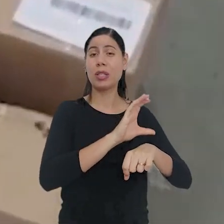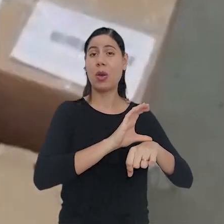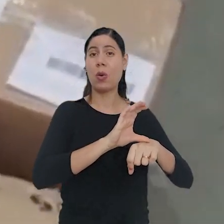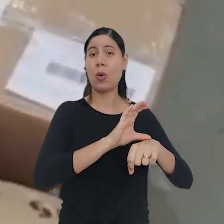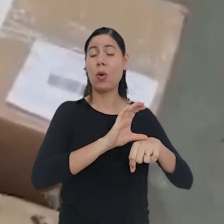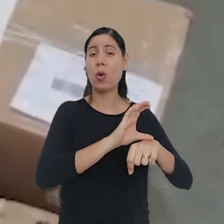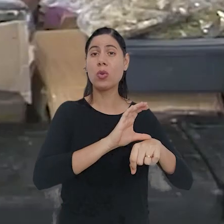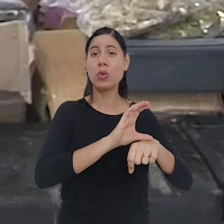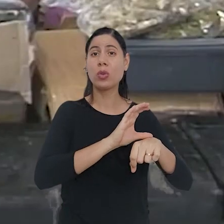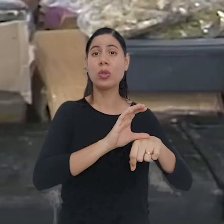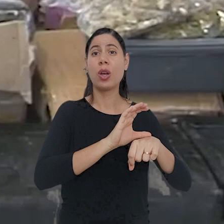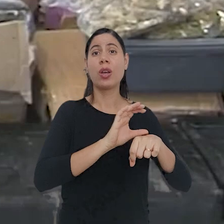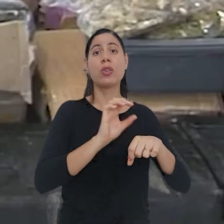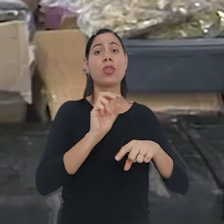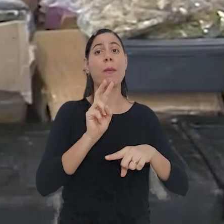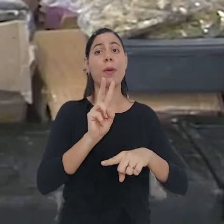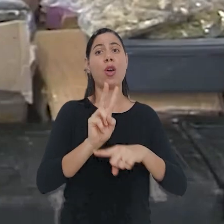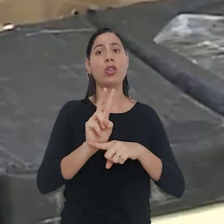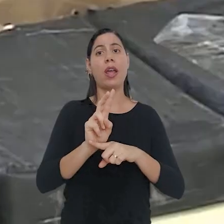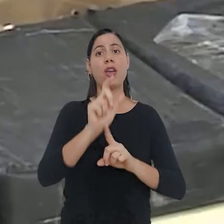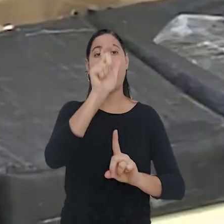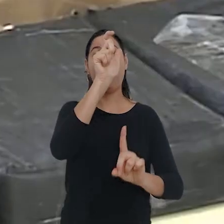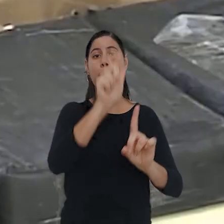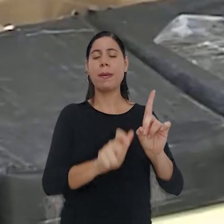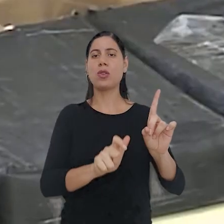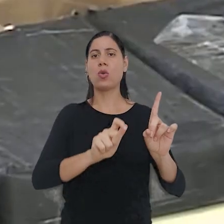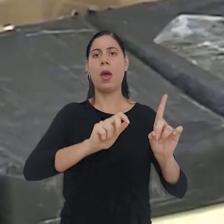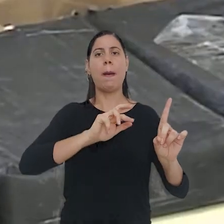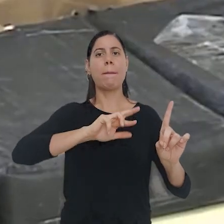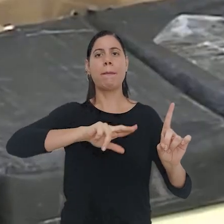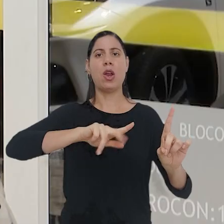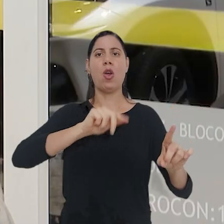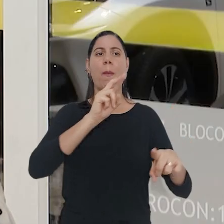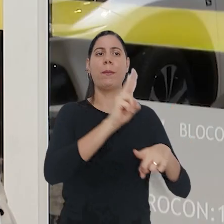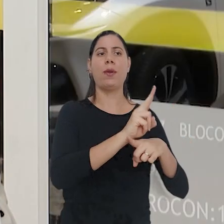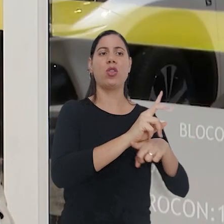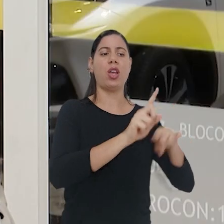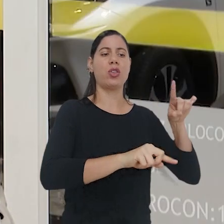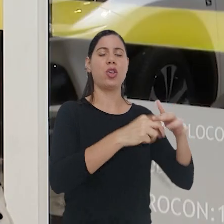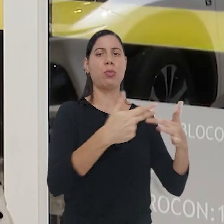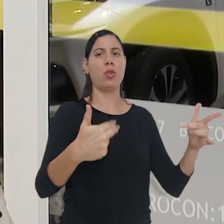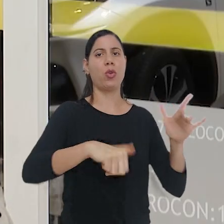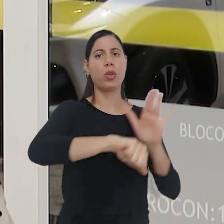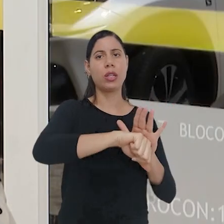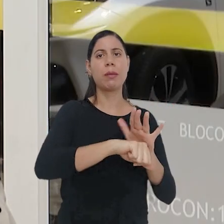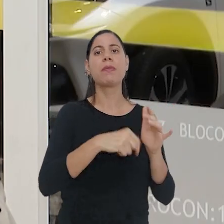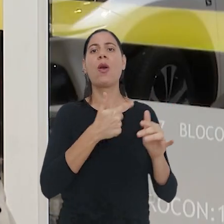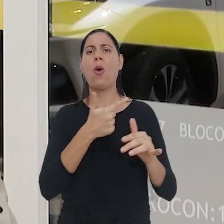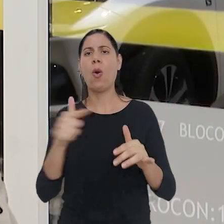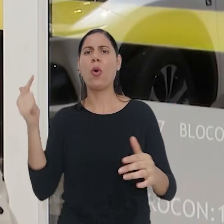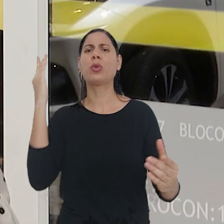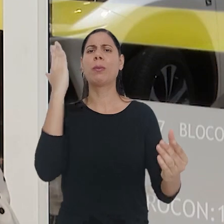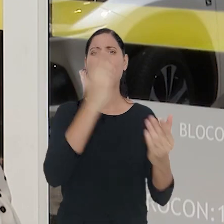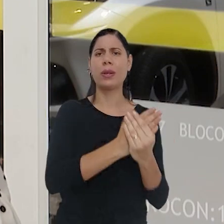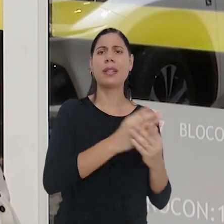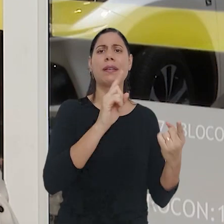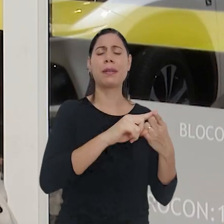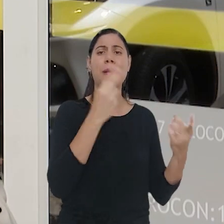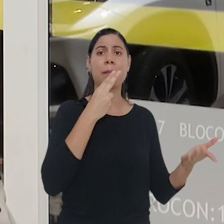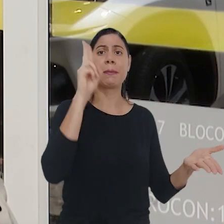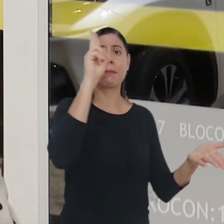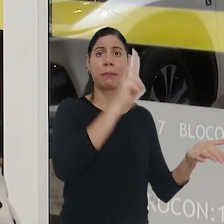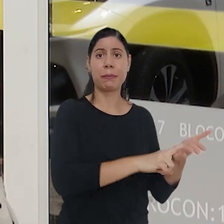protege a intimidade do destinatário, mas não o produto de crime. Outro caso envolvendo a empresa brasileira de